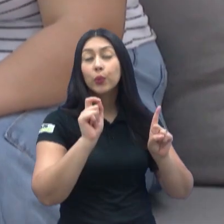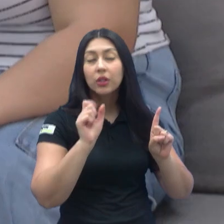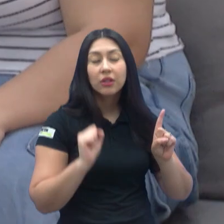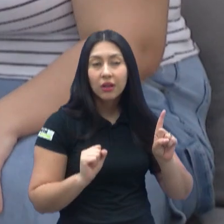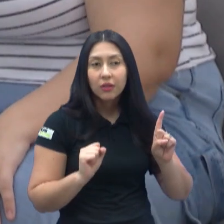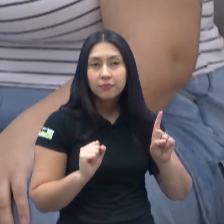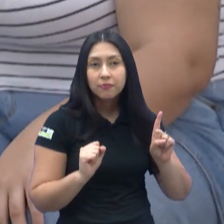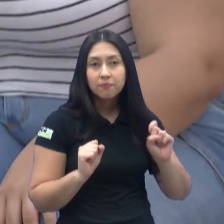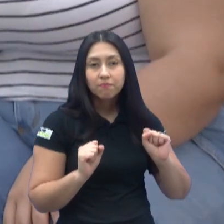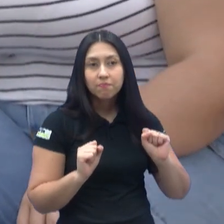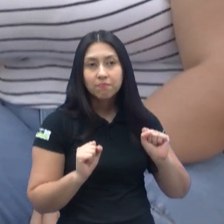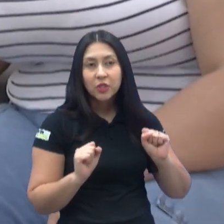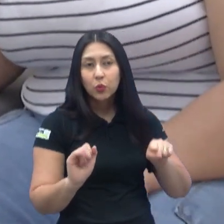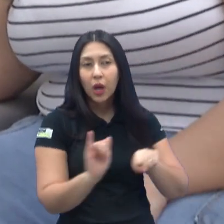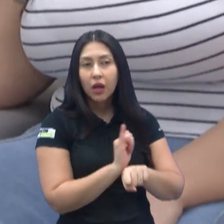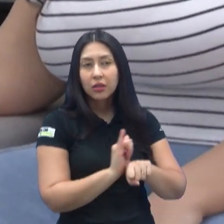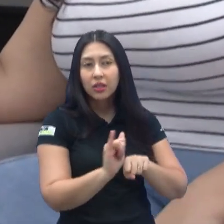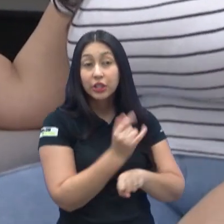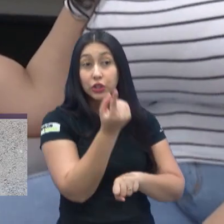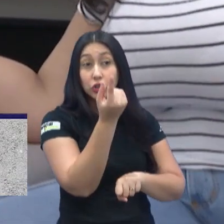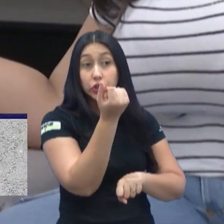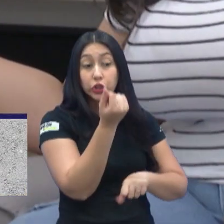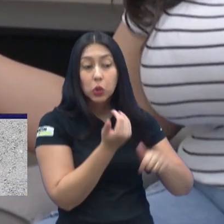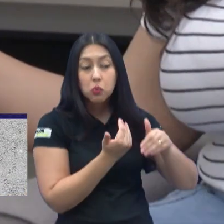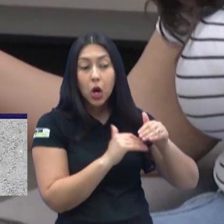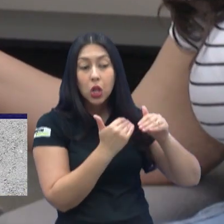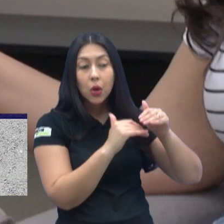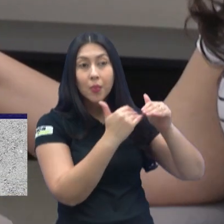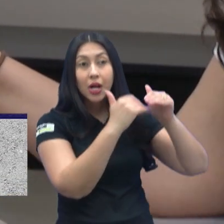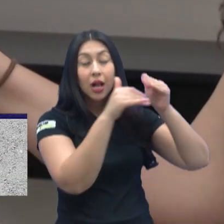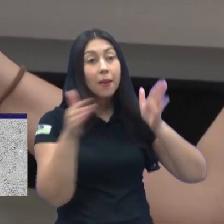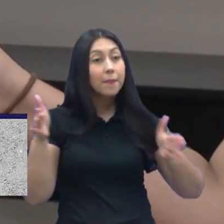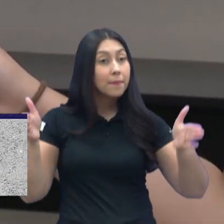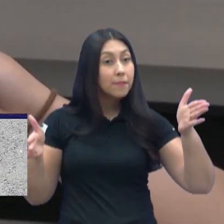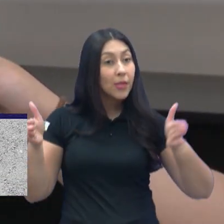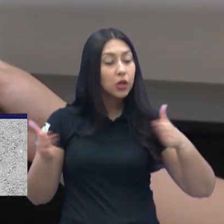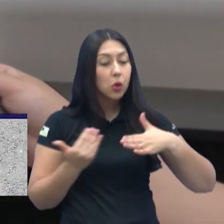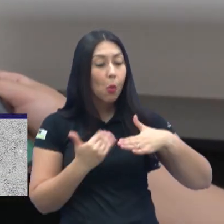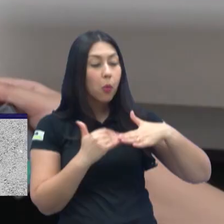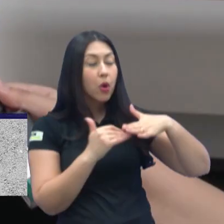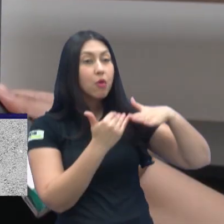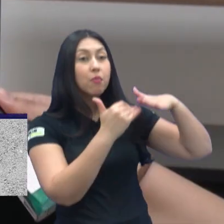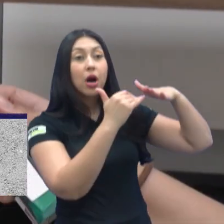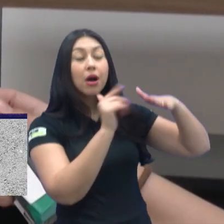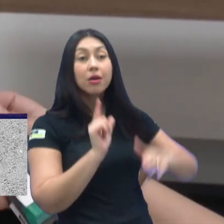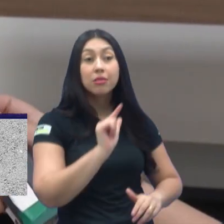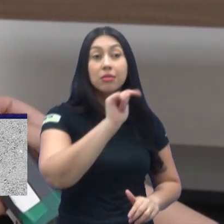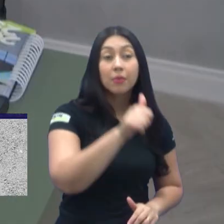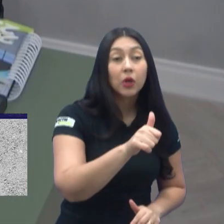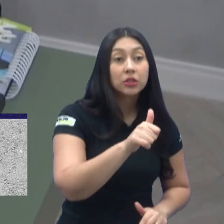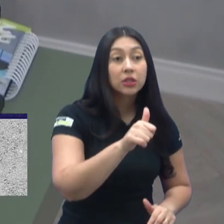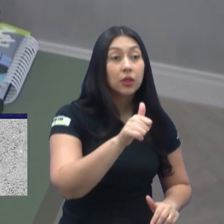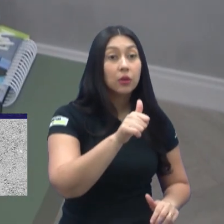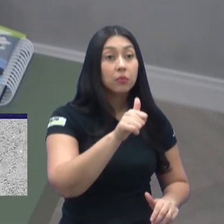um mecanismo de você juntar um dinheiro durante um determinado período e após esse período, quando você acumula um